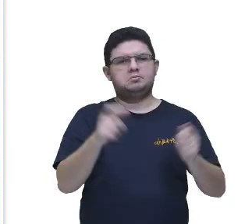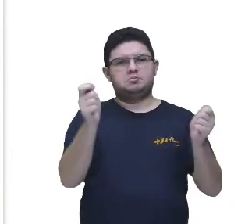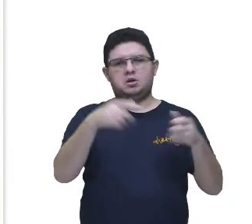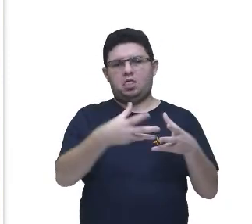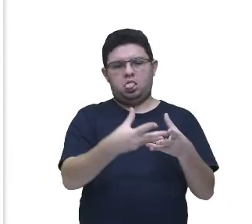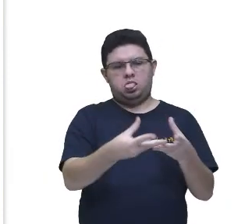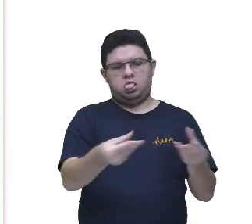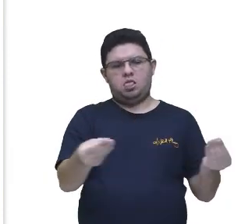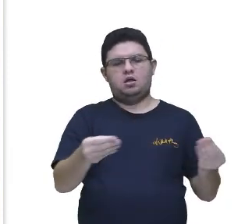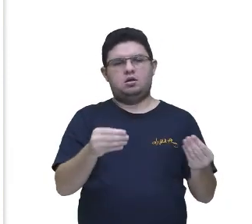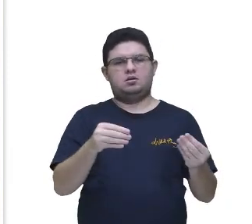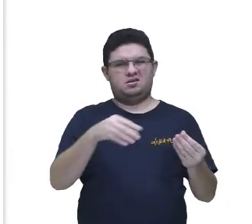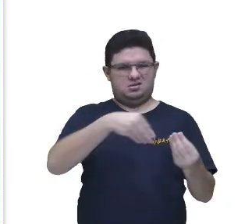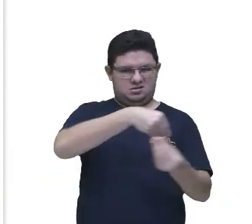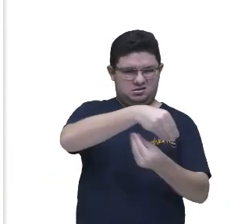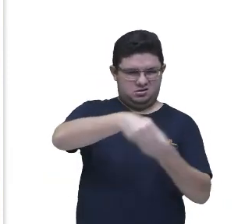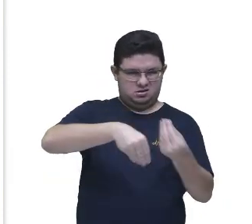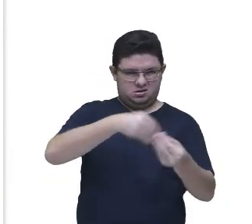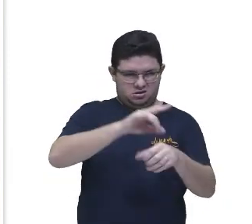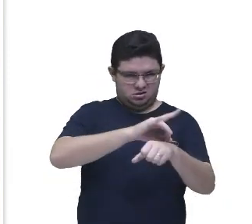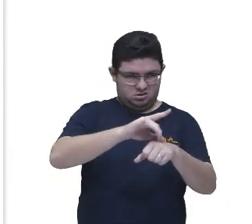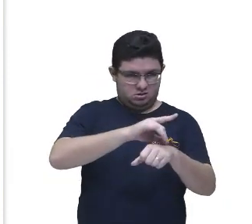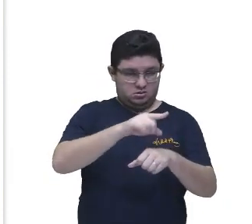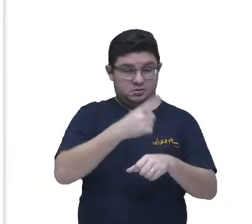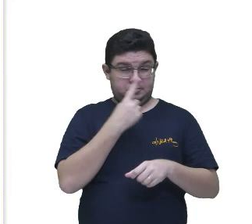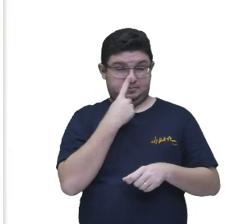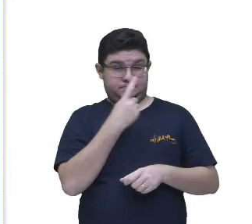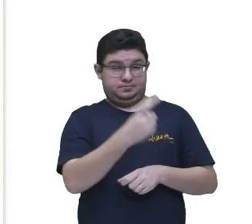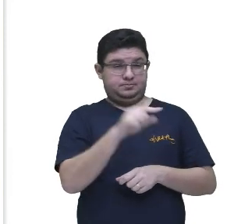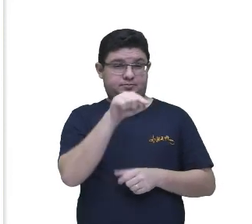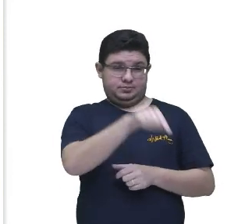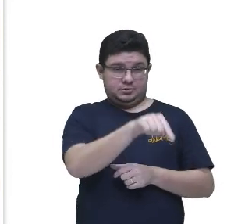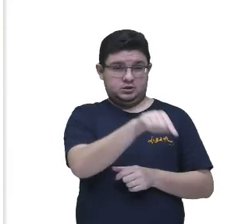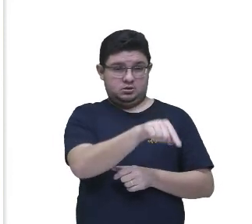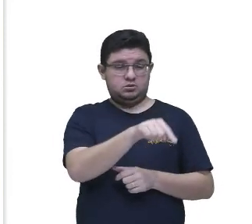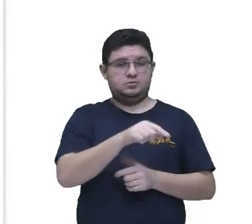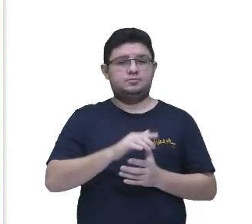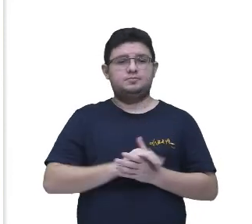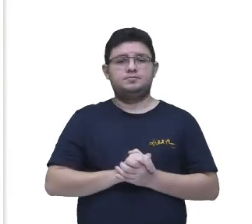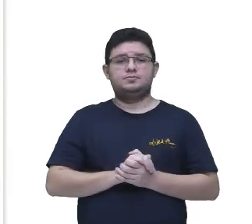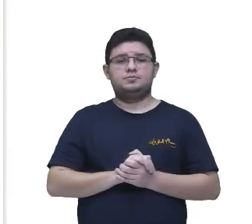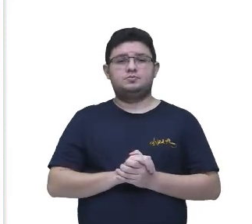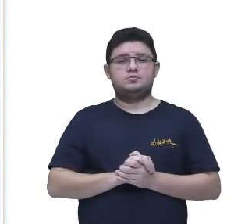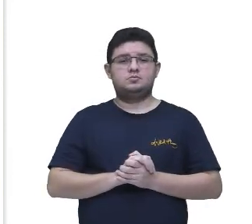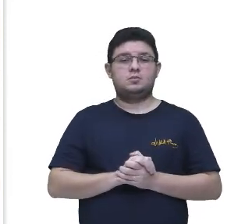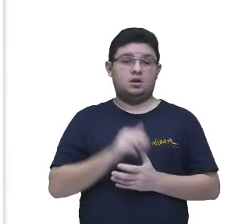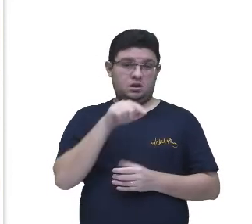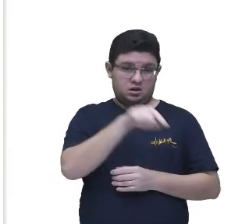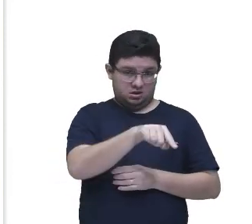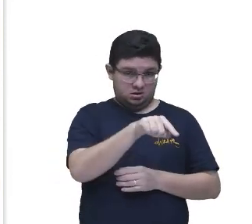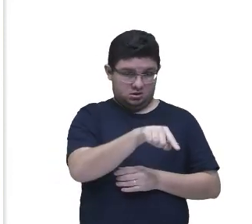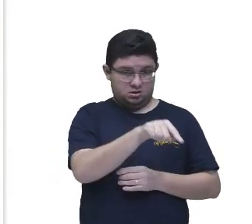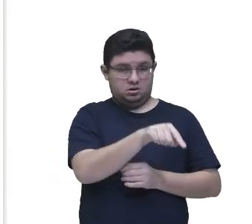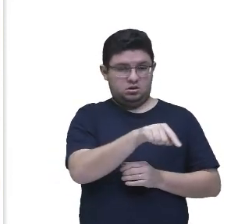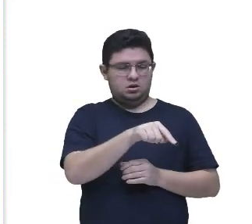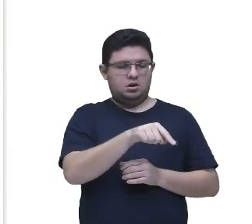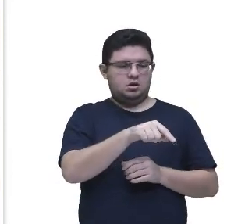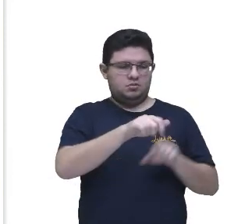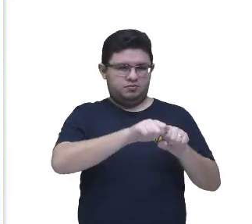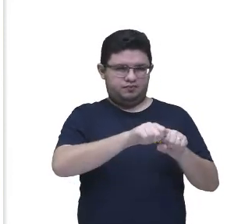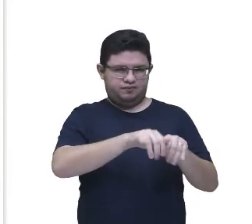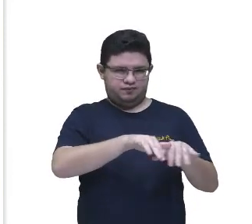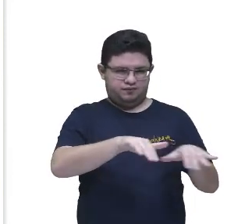Quem é o chorume, possui uma coloração escura e com cheiro desagradável. A substância gerada atinge as